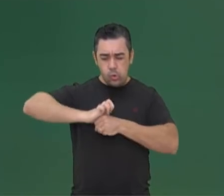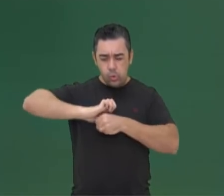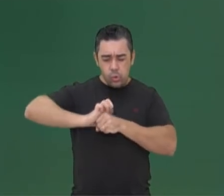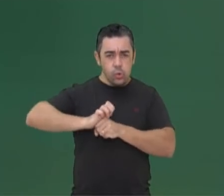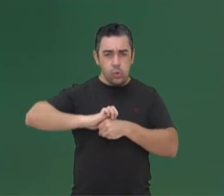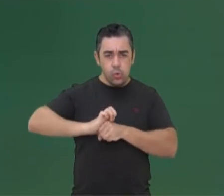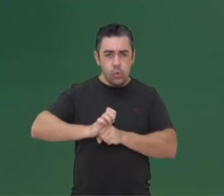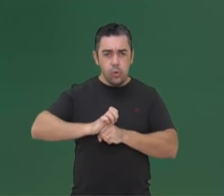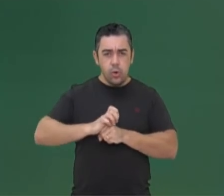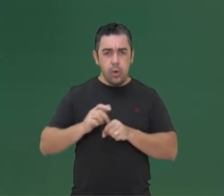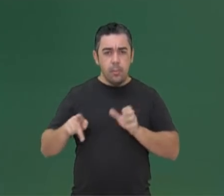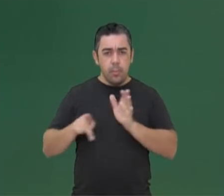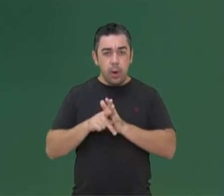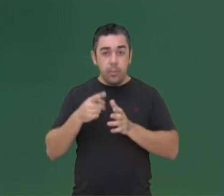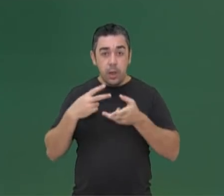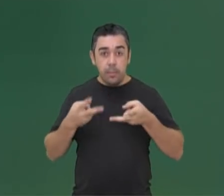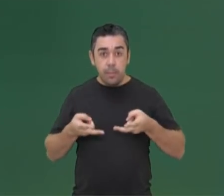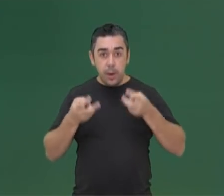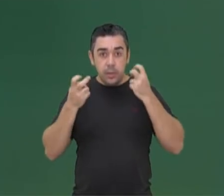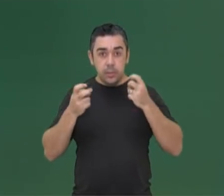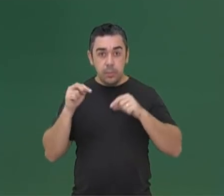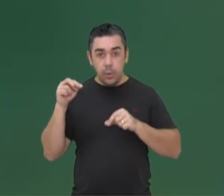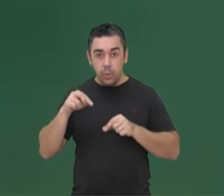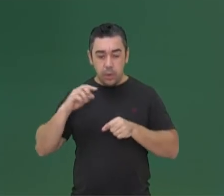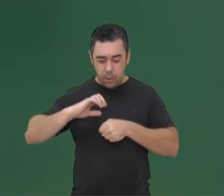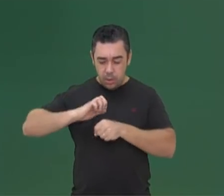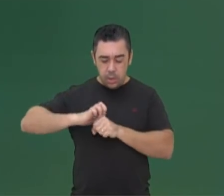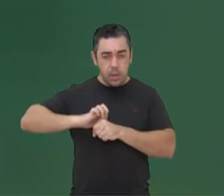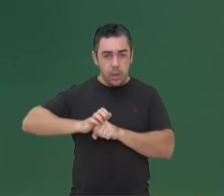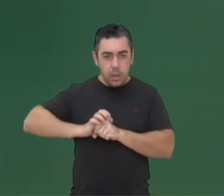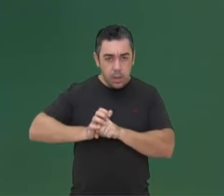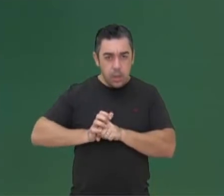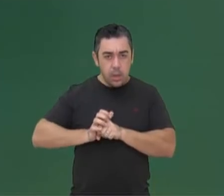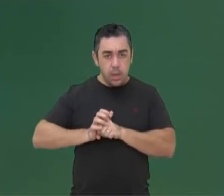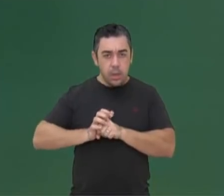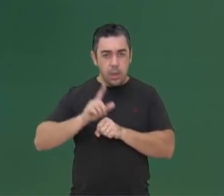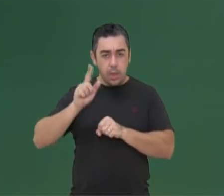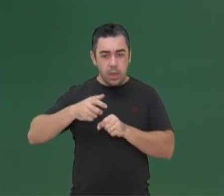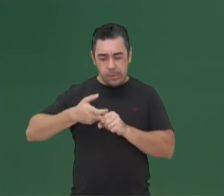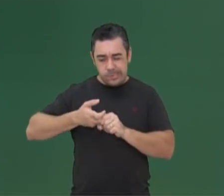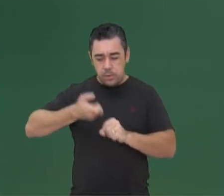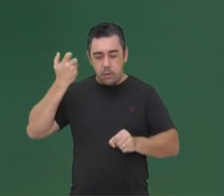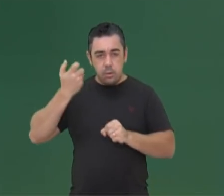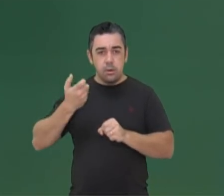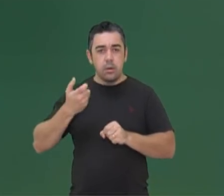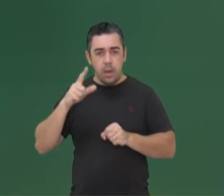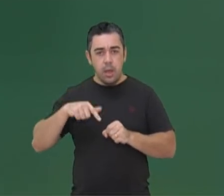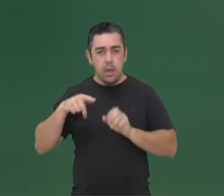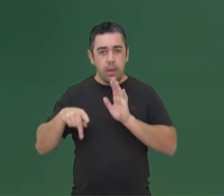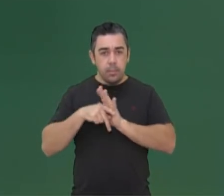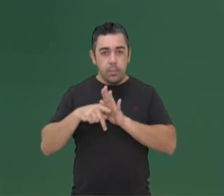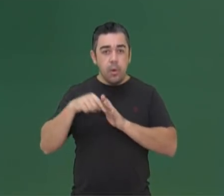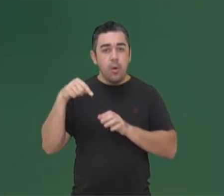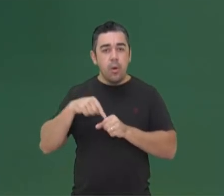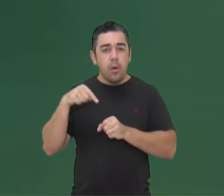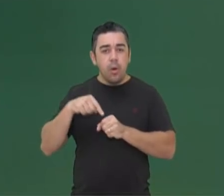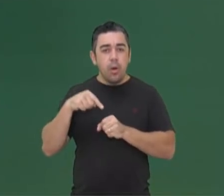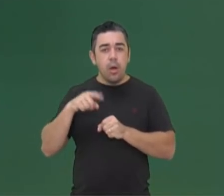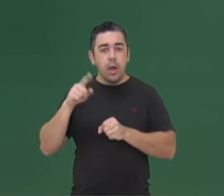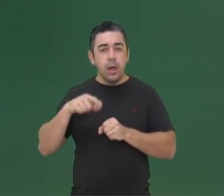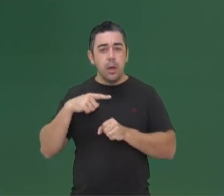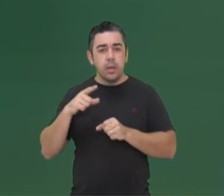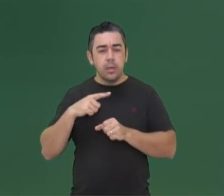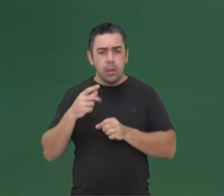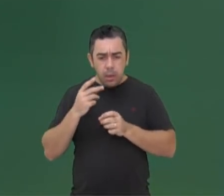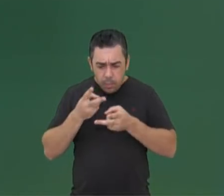passada? Então ele observou naquela cortiça, que é uma célula, feita de uma planta,